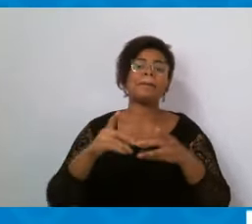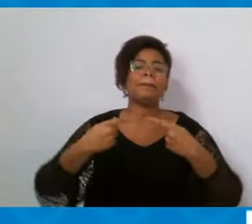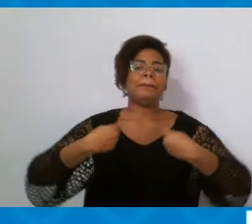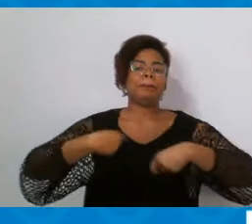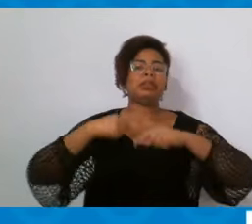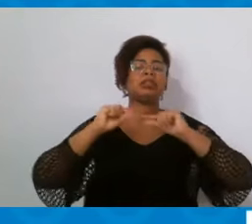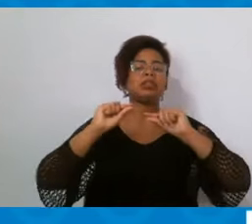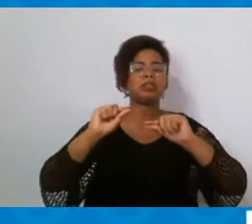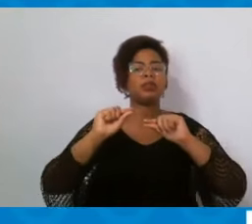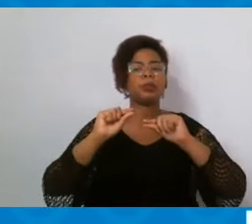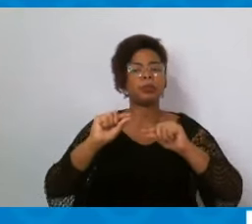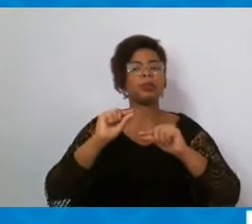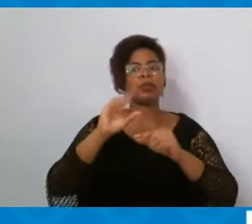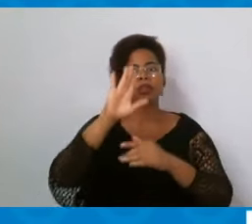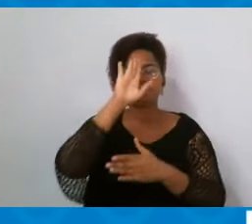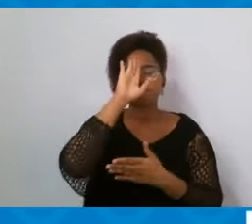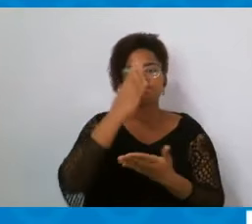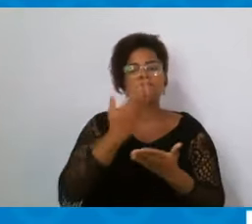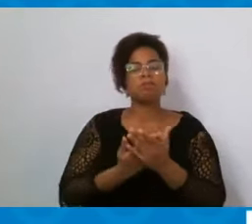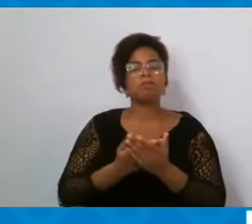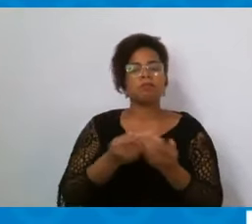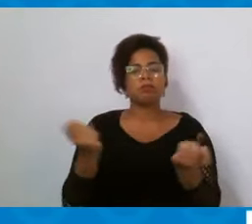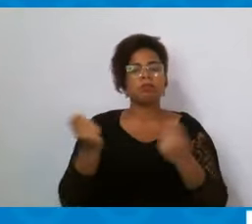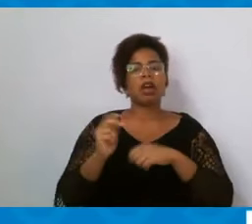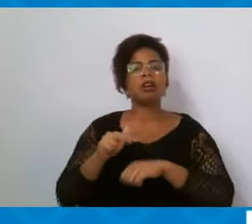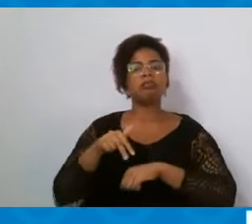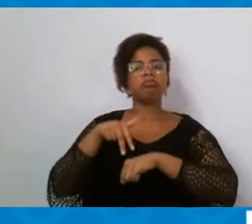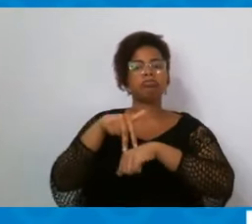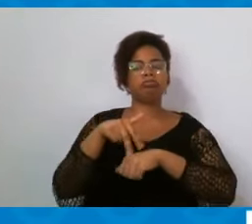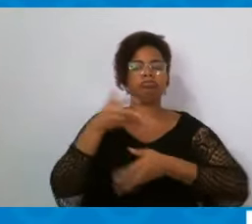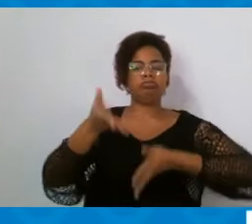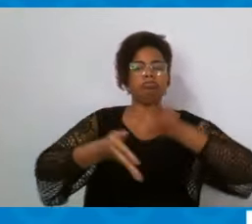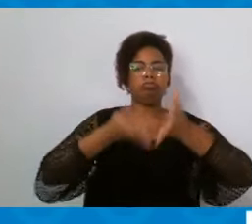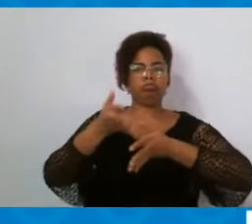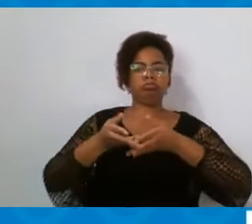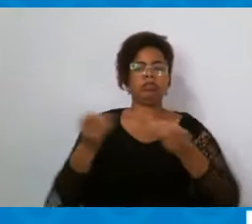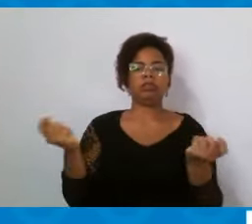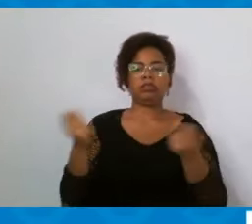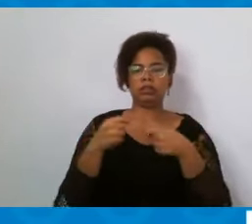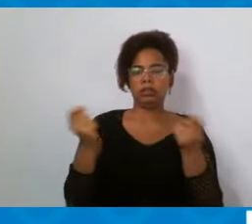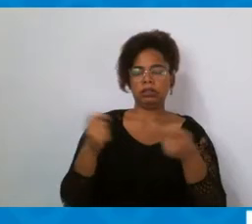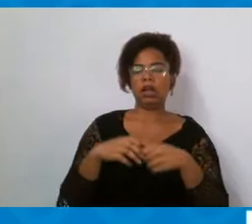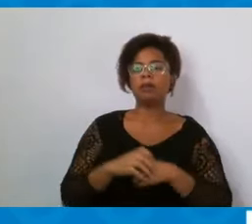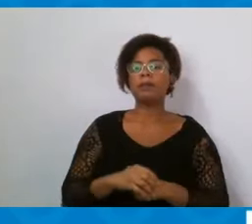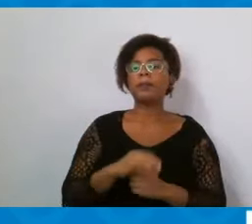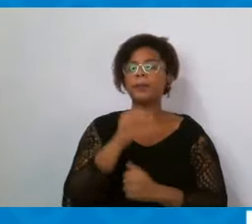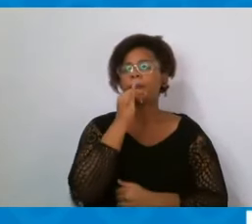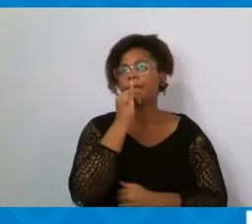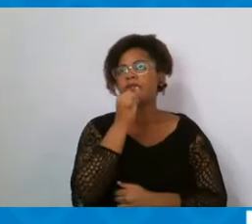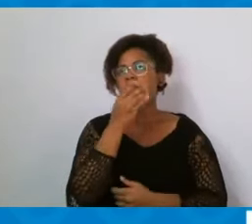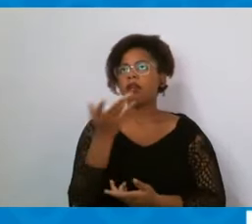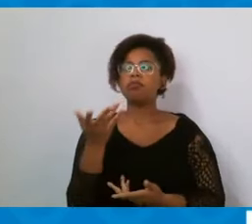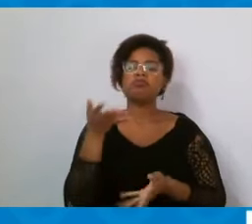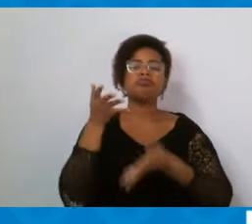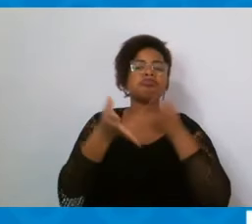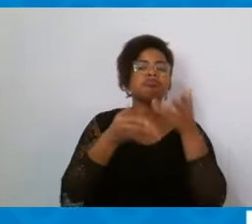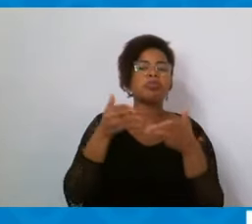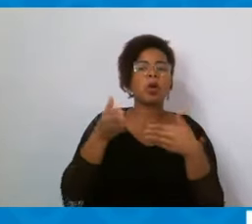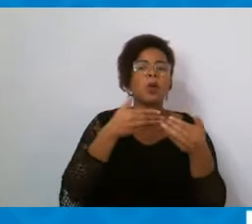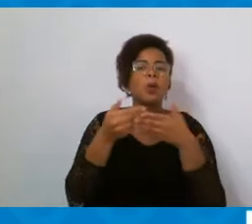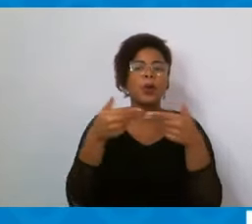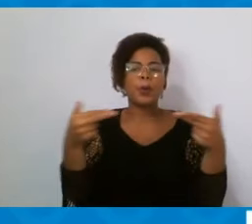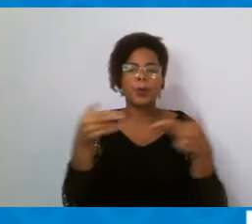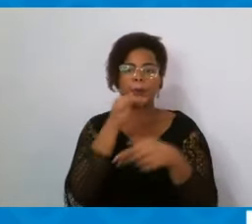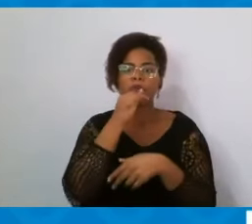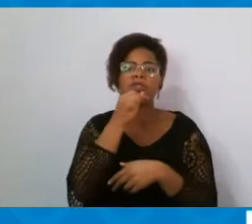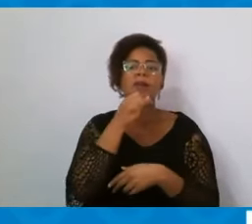são potencialmente estranhas, digamos assim, né? Se eu vier aqui com a ideia de um sol roxo, todo mundo